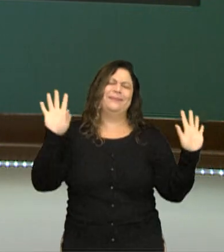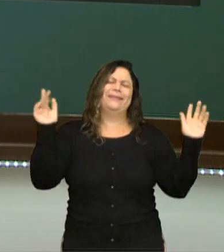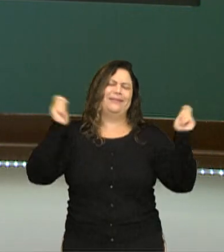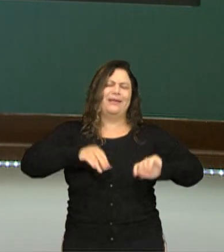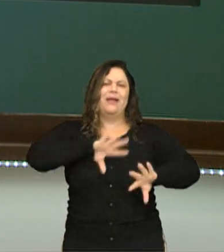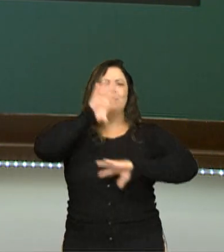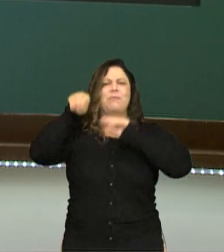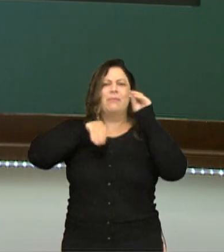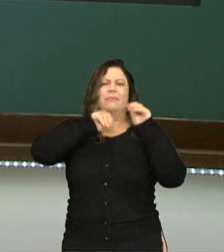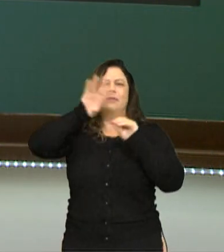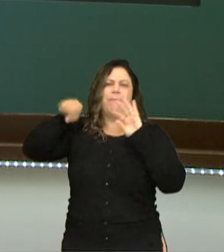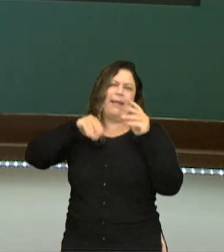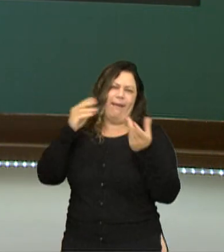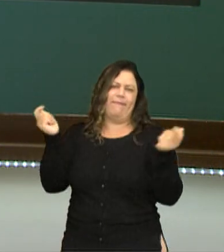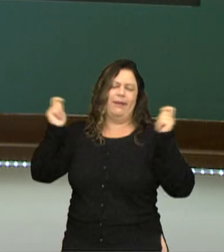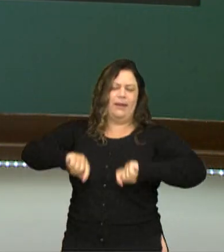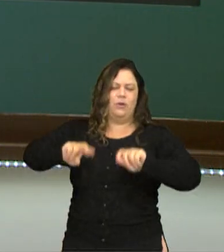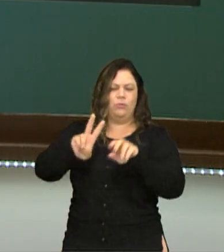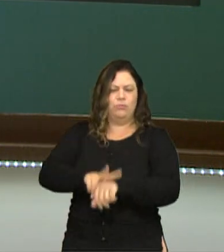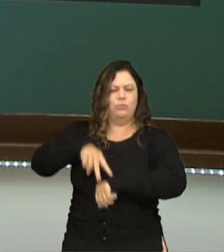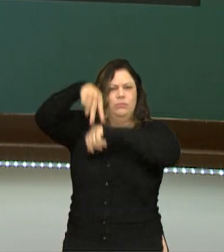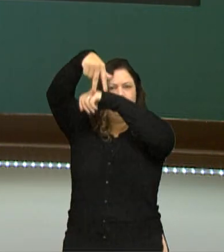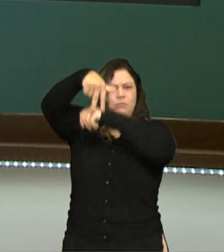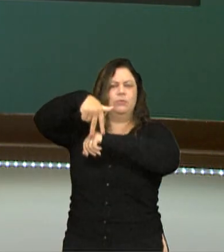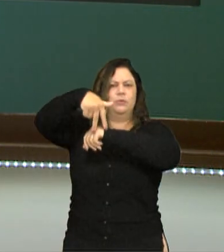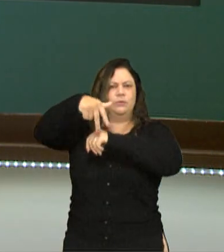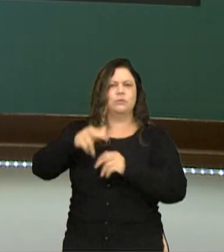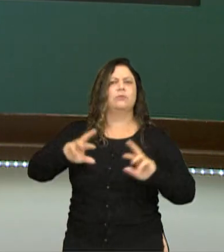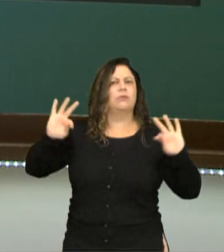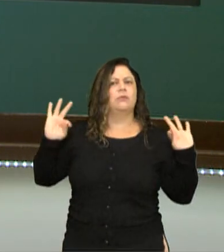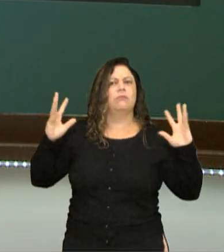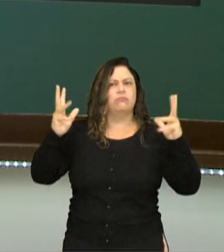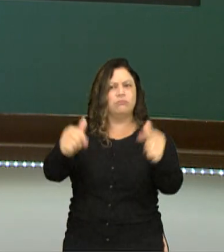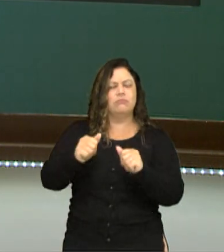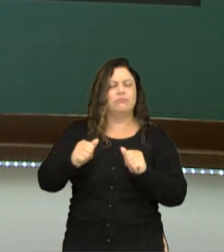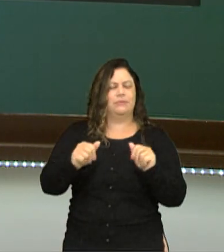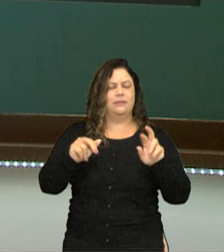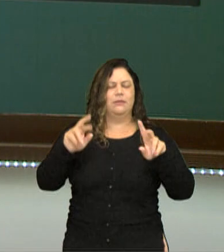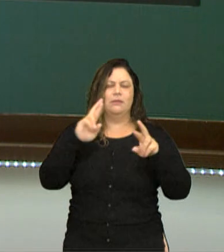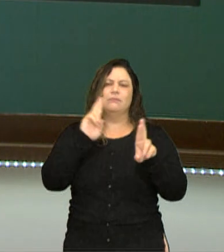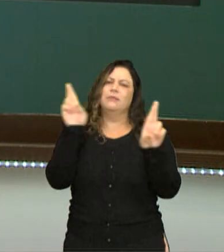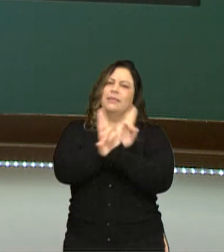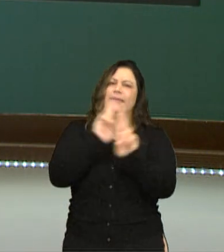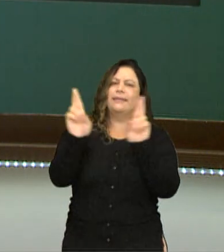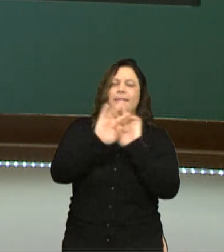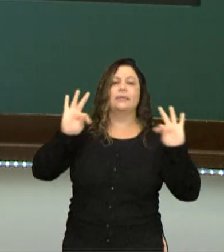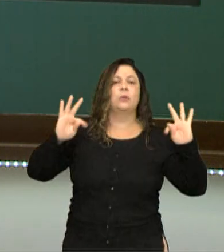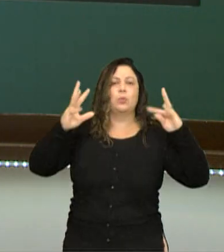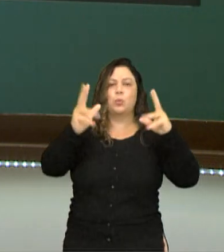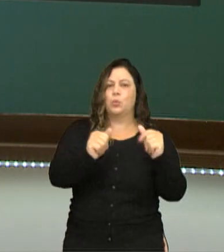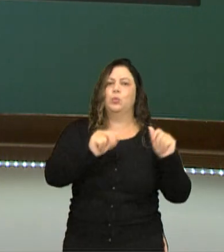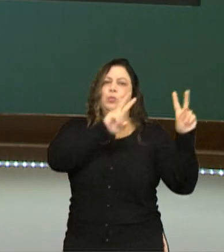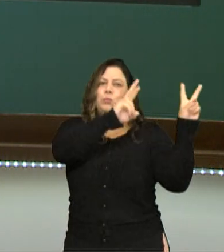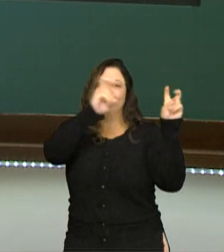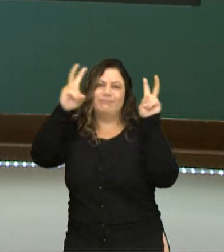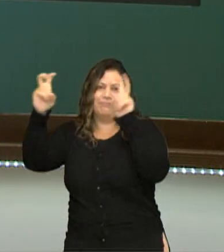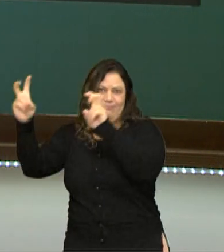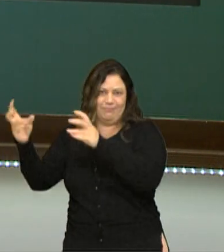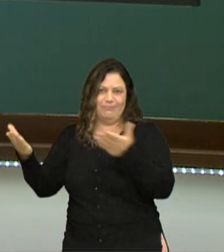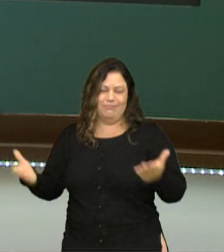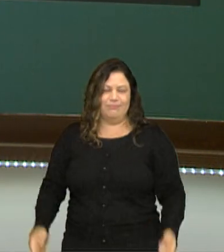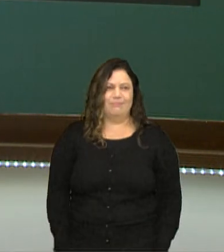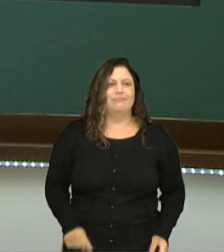nos impor, De nos posicionar em relação a todos, os assuntos aí da nossa sociedade.